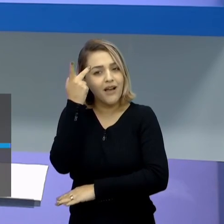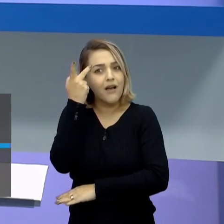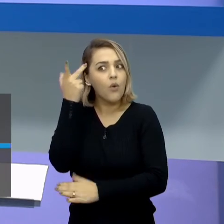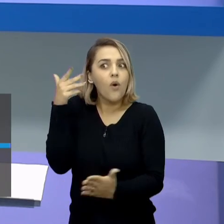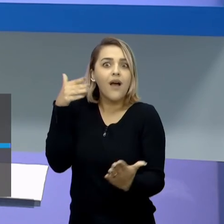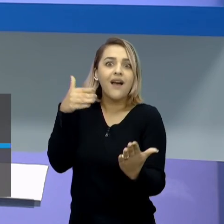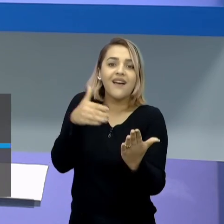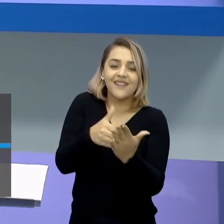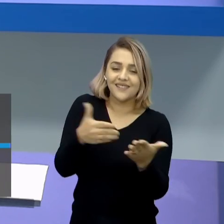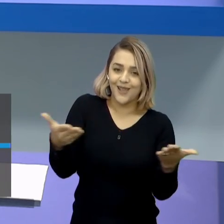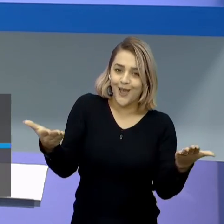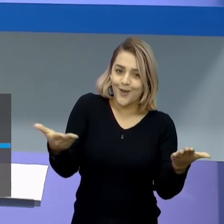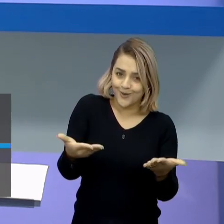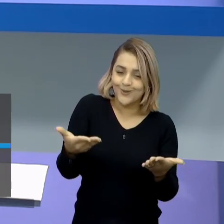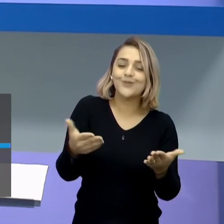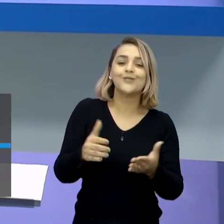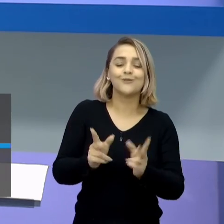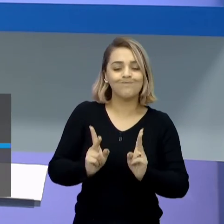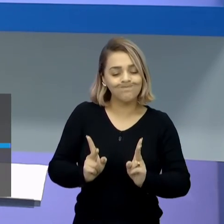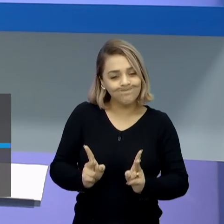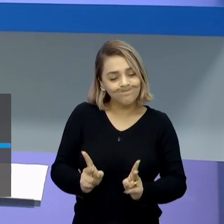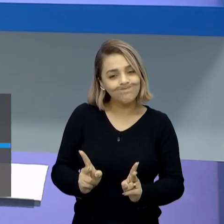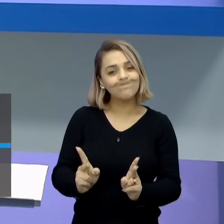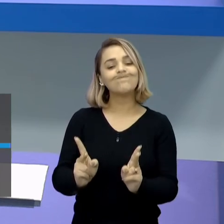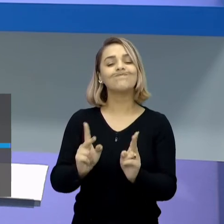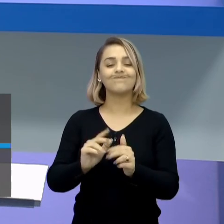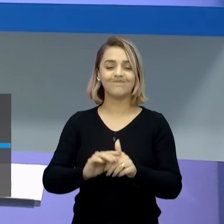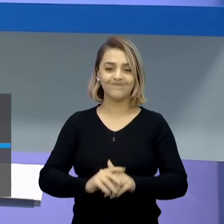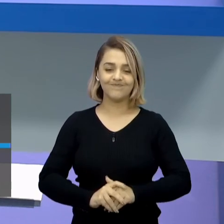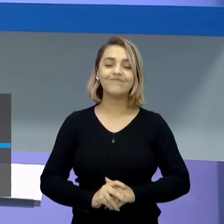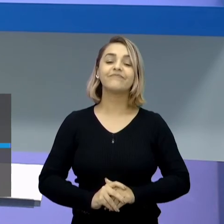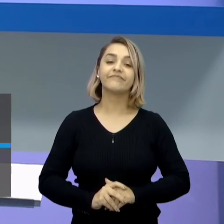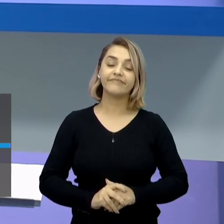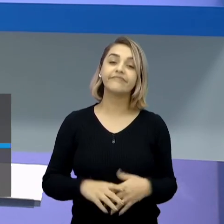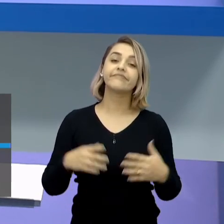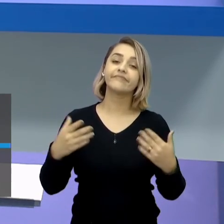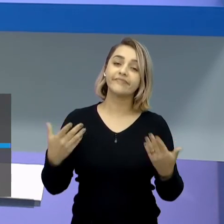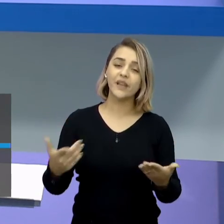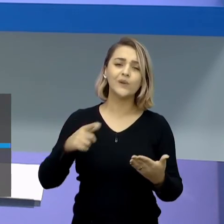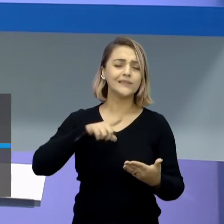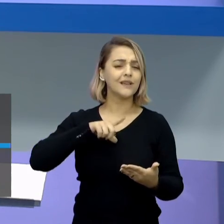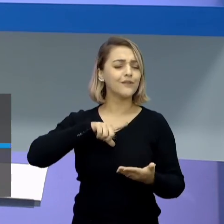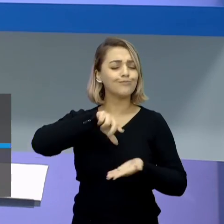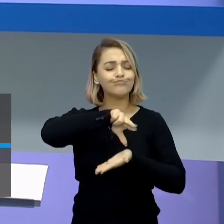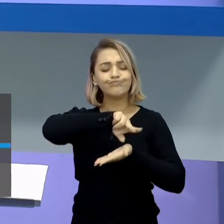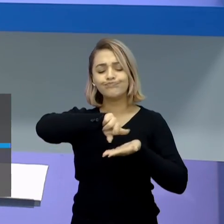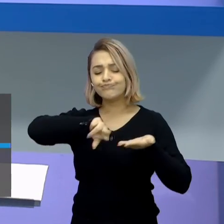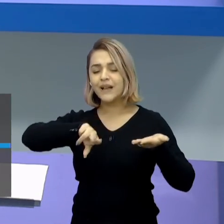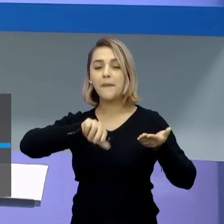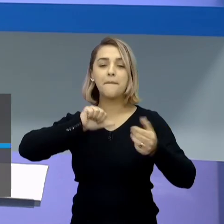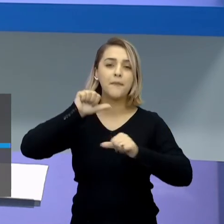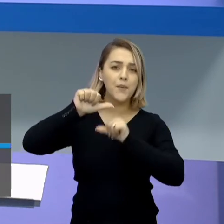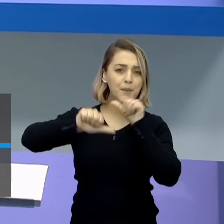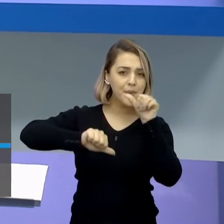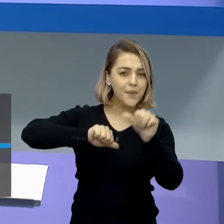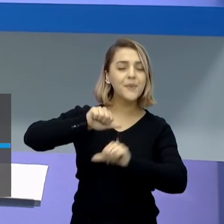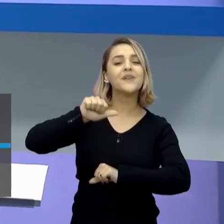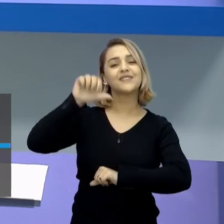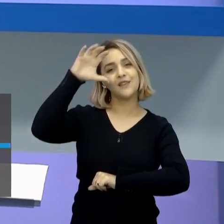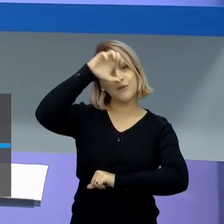até os dias atuais, né? Então, nós tivemos muitas mudanças, tá? Aprendemos muitas